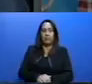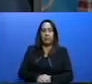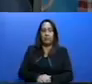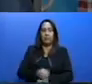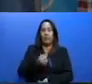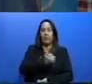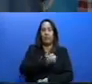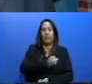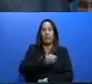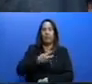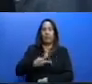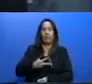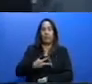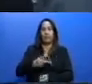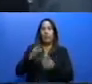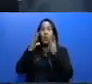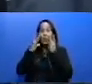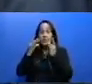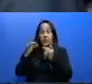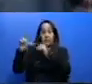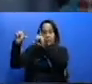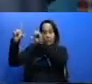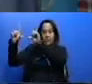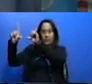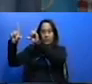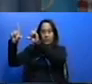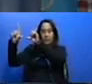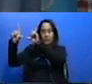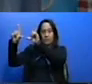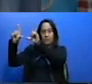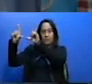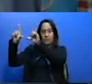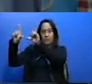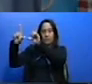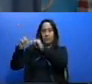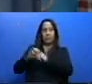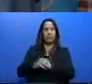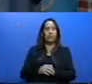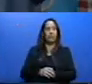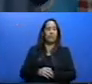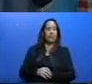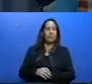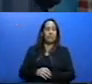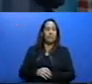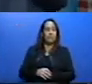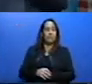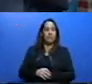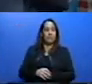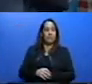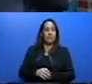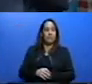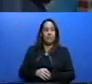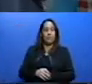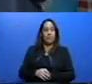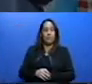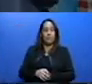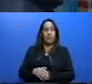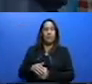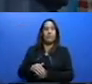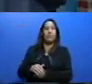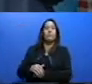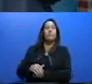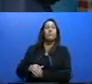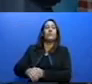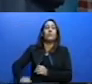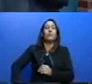Número 2, observe a imagem. Nós vamos continuar falando desse assunto, tá bom? Na observação da imagem,